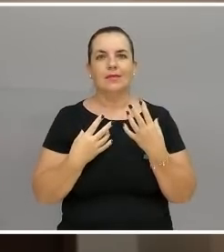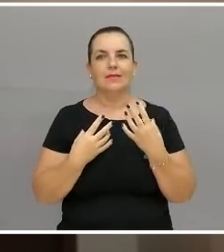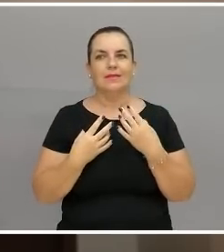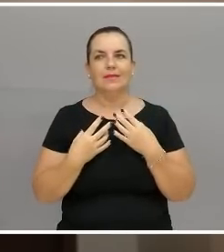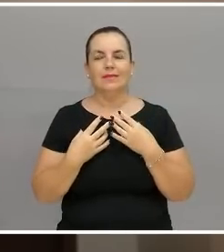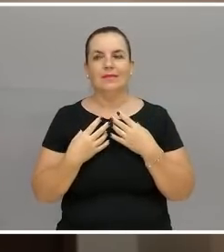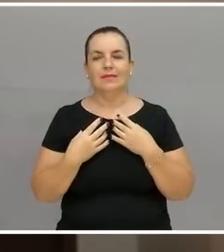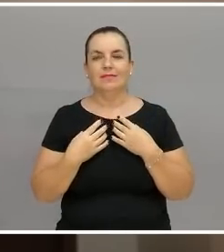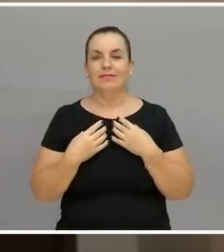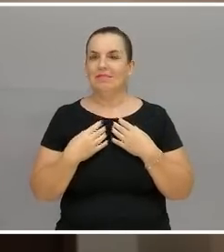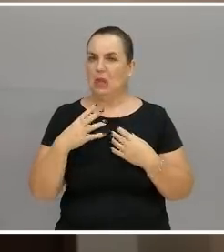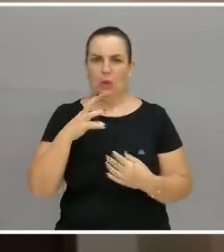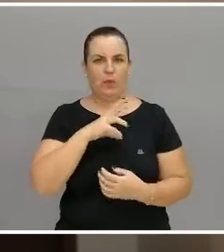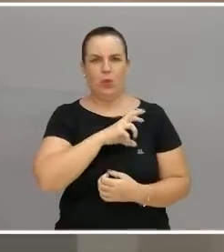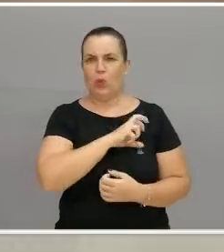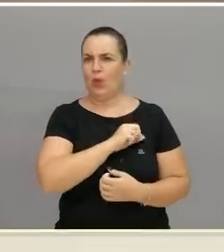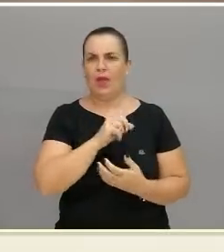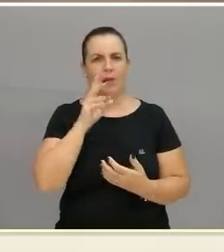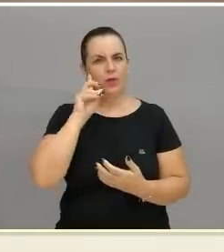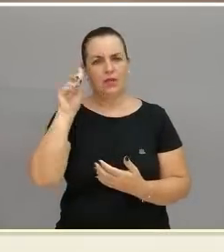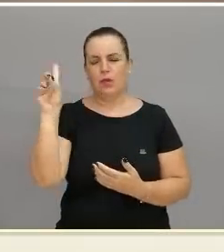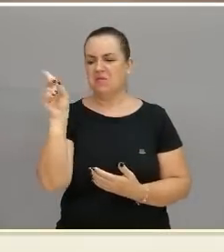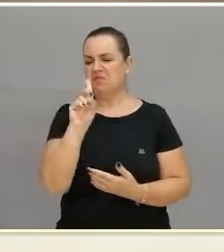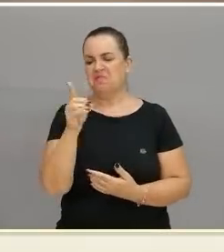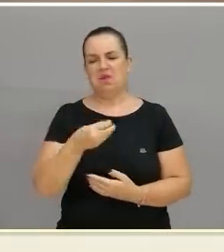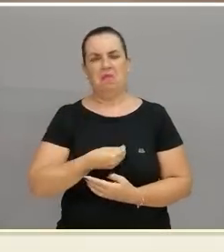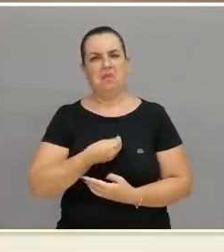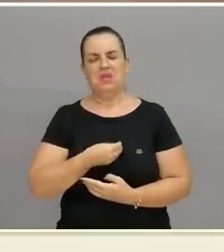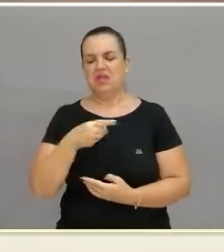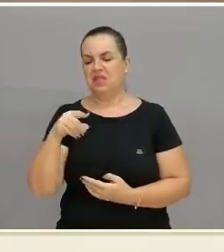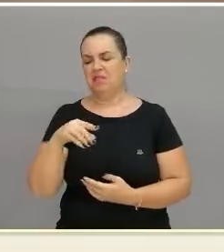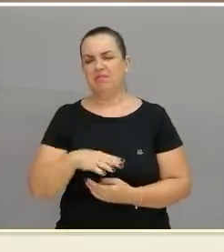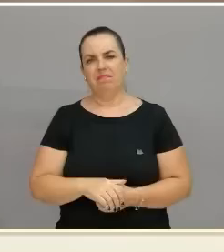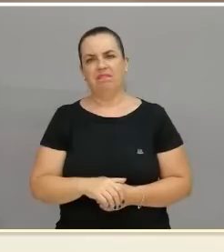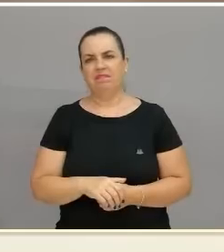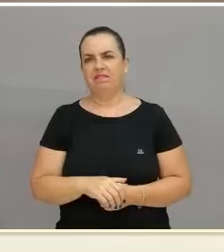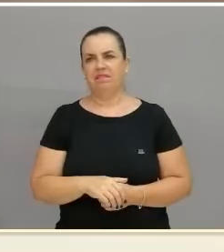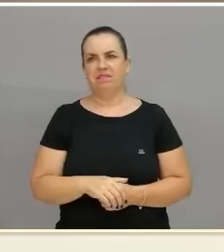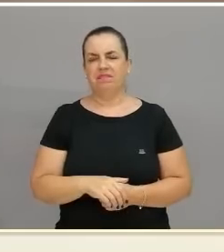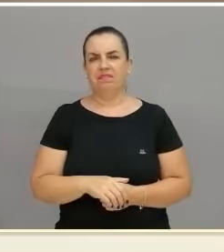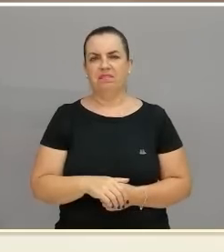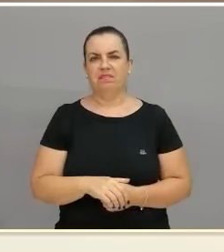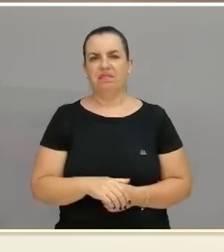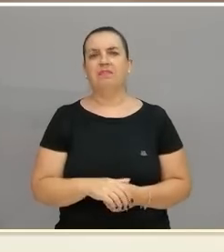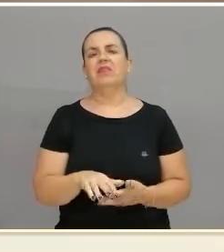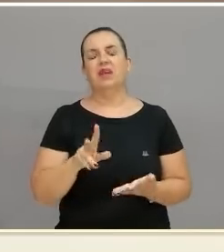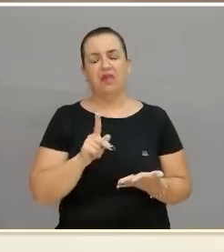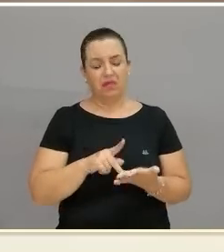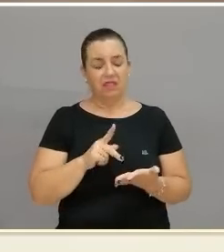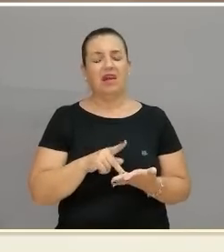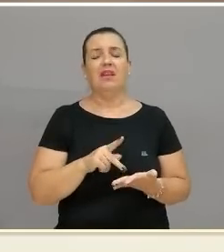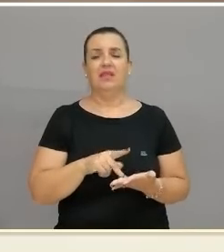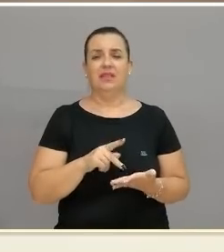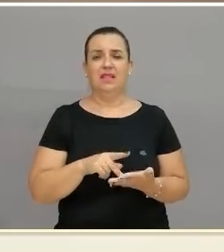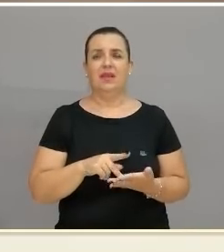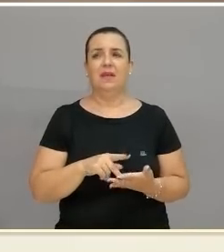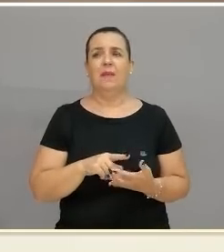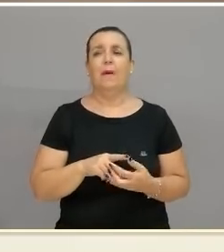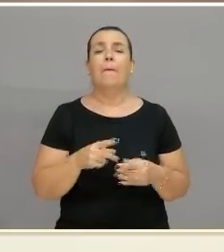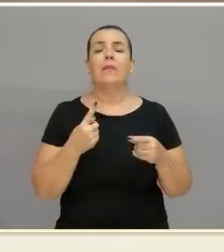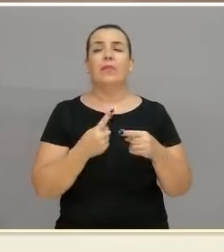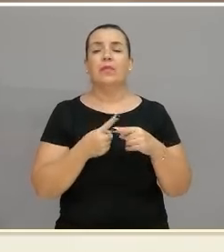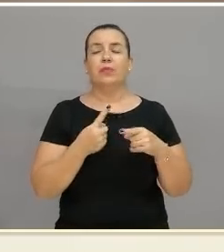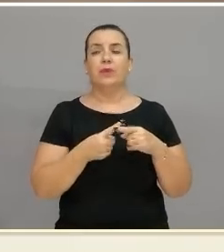o reino de Deus não está presente. Tanto que isso é tão